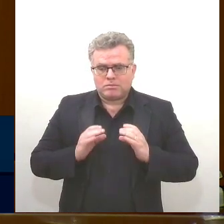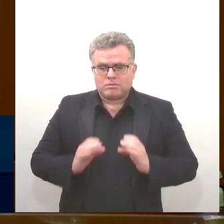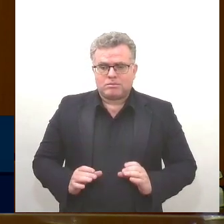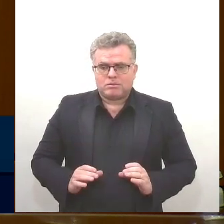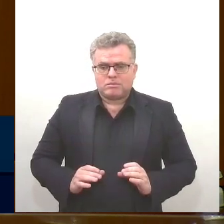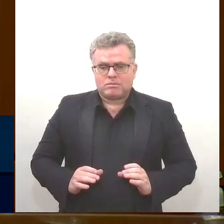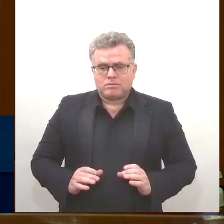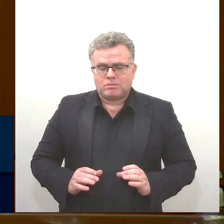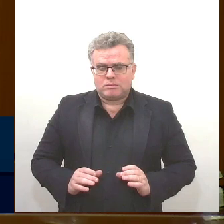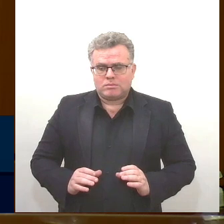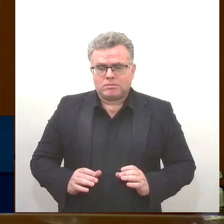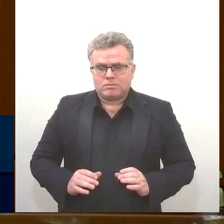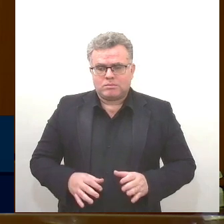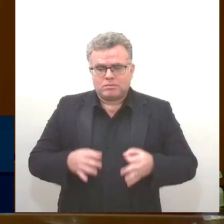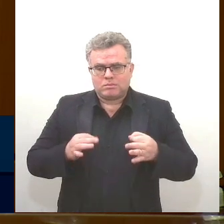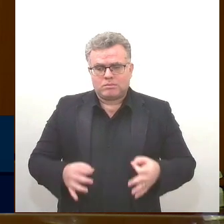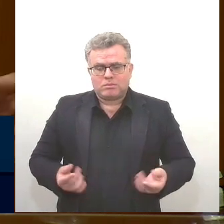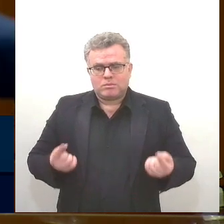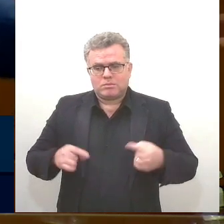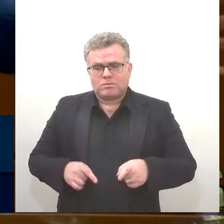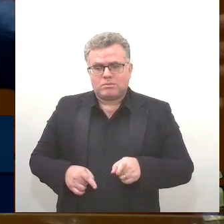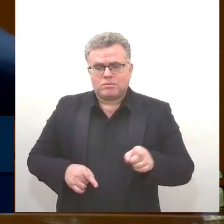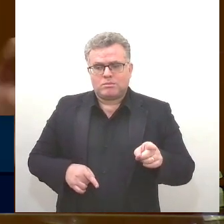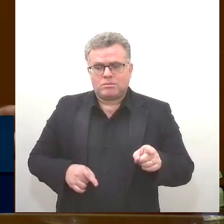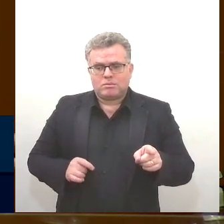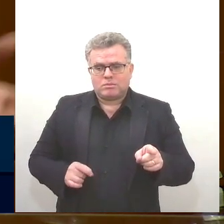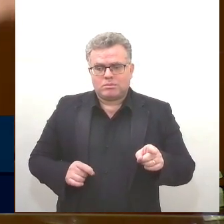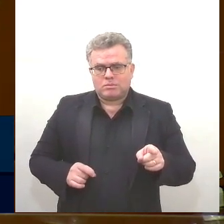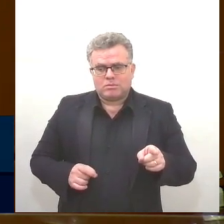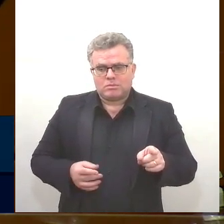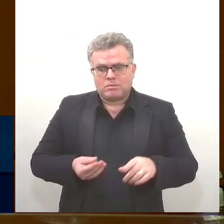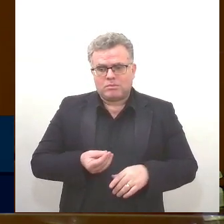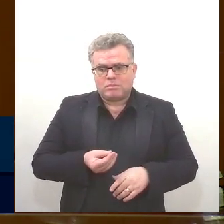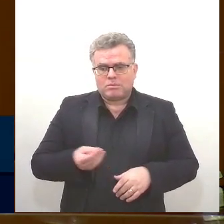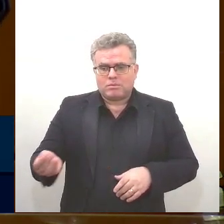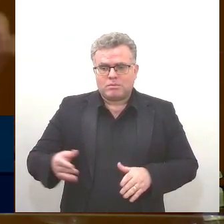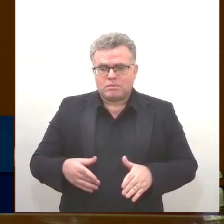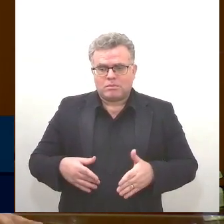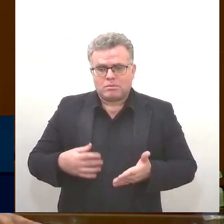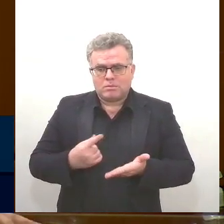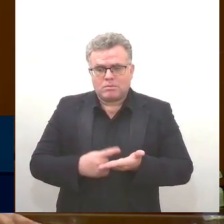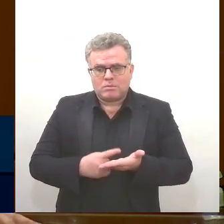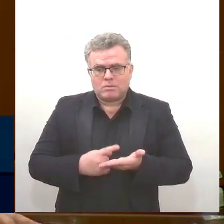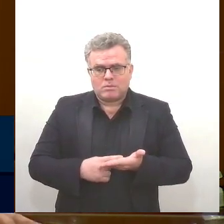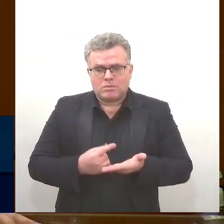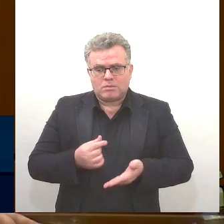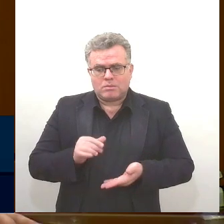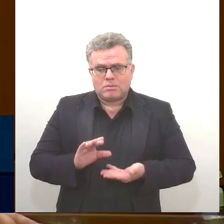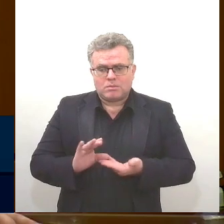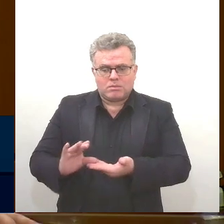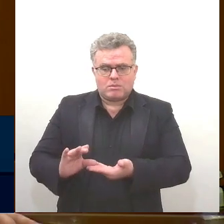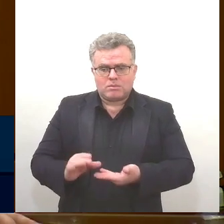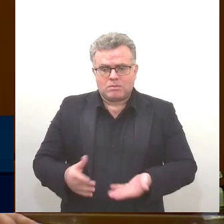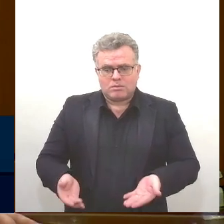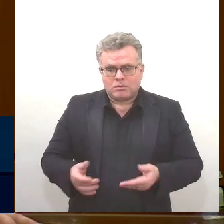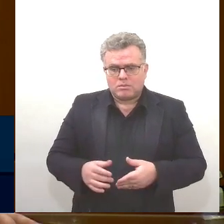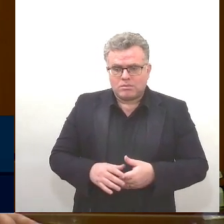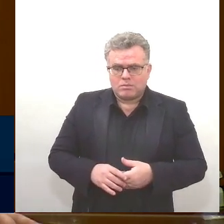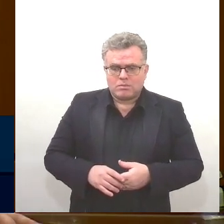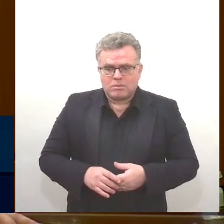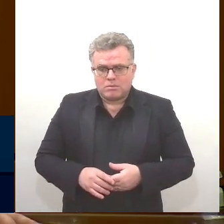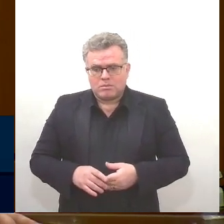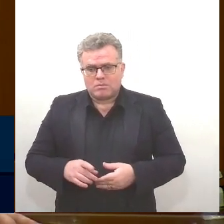adversários mandaram emissários oferecendo rios de dinheiro para que ela pudesse